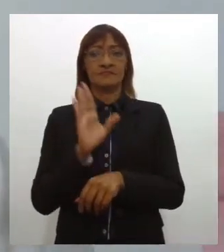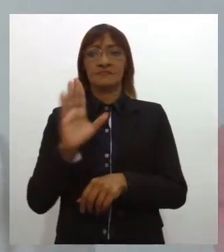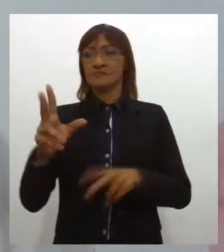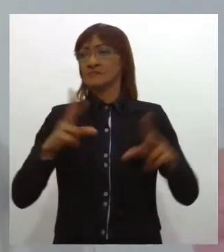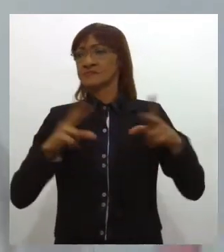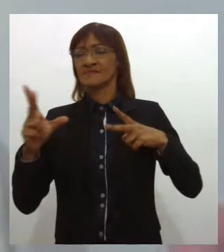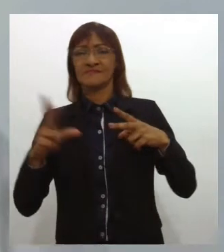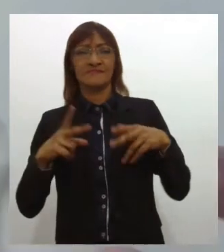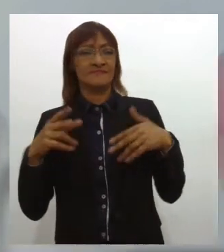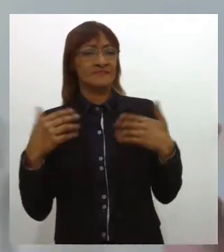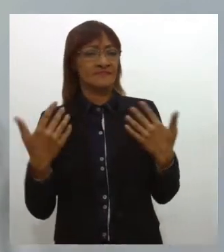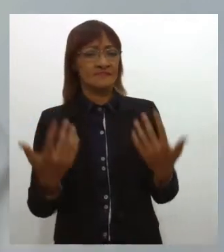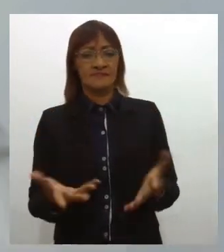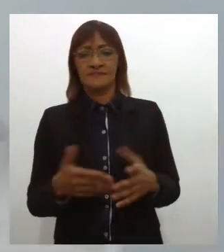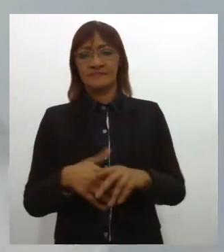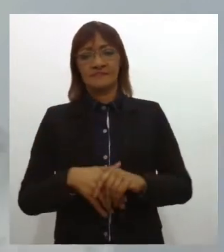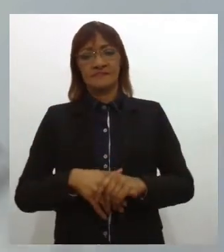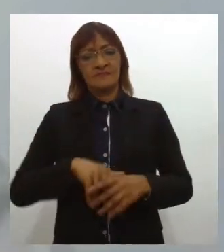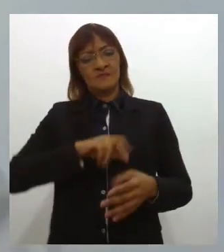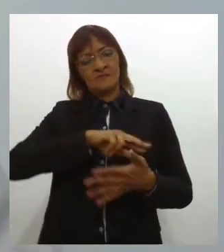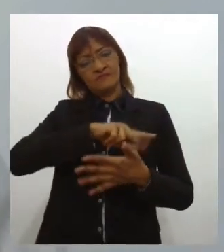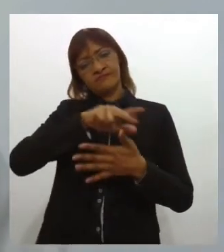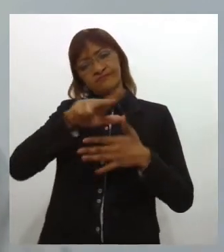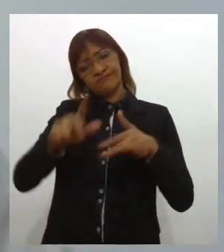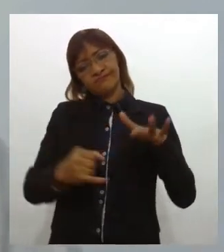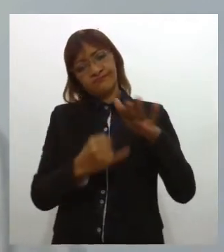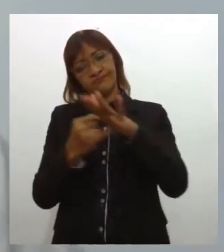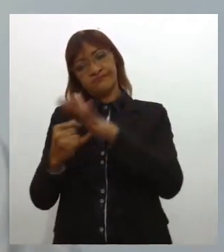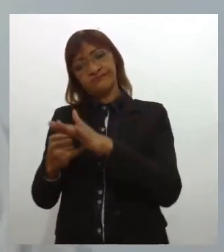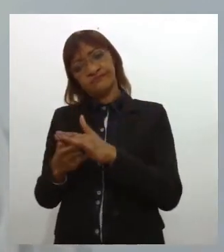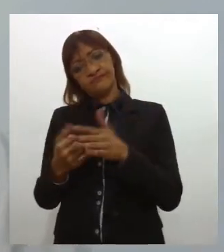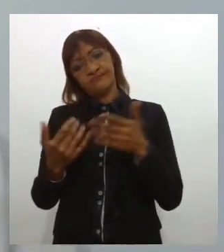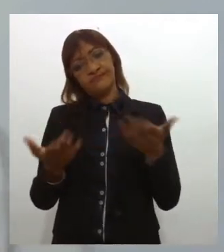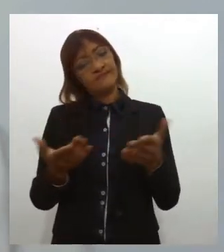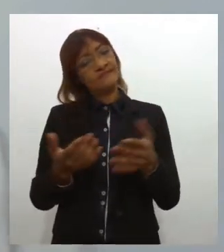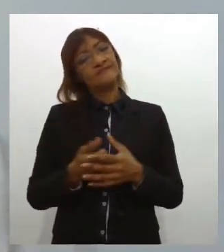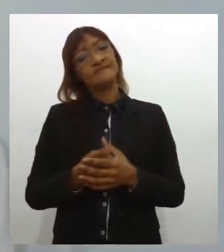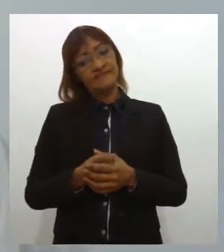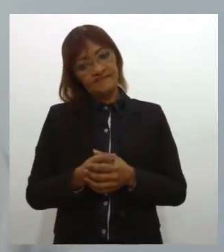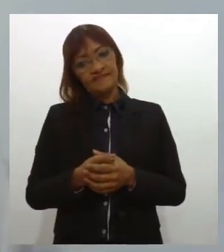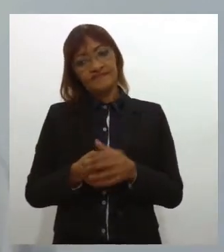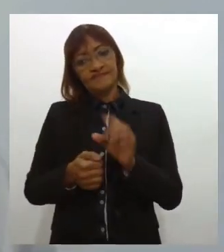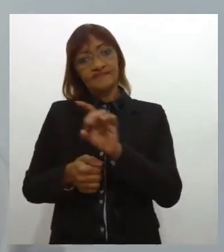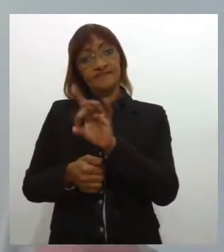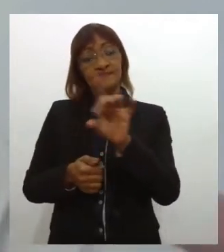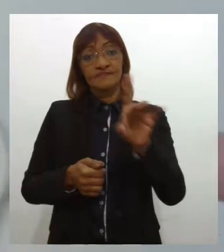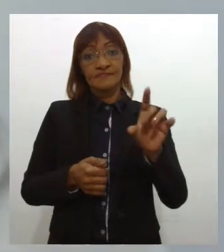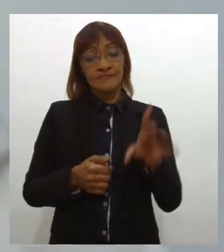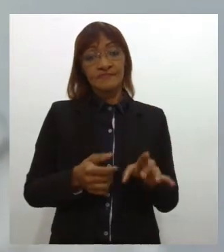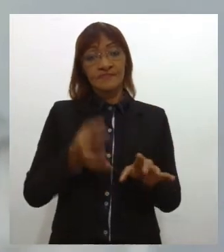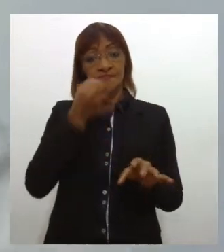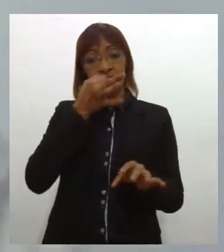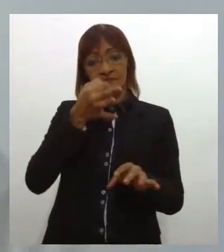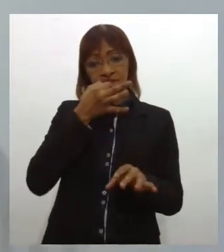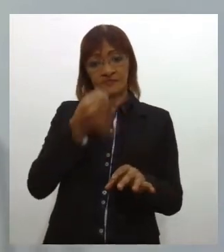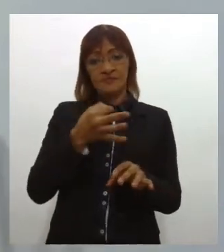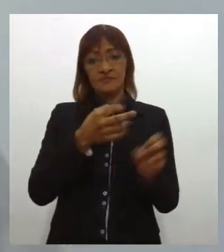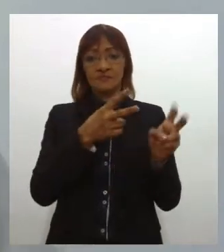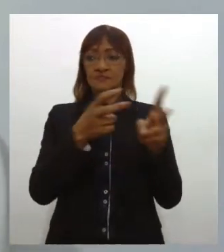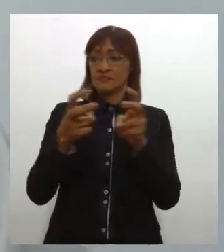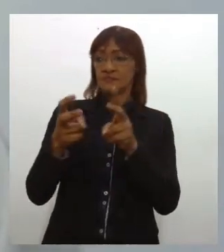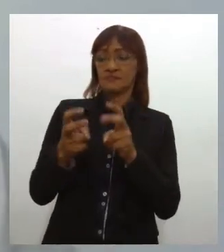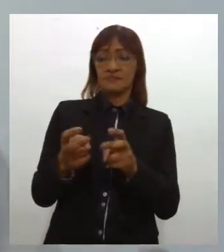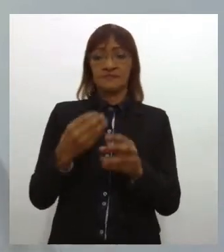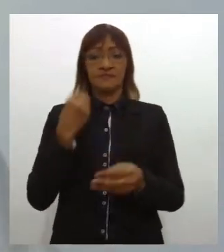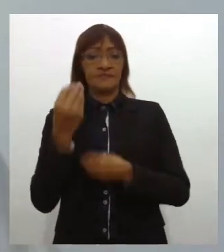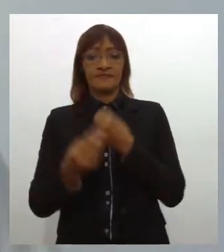privadas, as instituições de classe. Então, cada um tem a sua visão, a sua necessidade, peculiaridade,